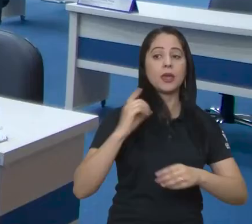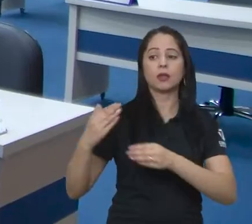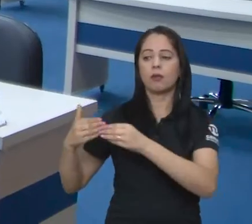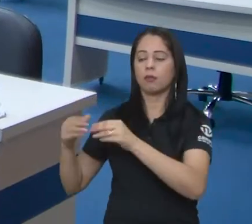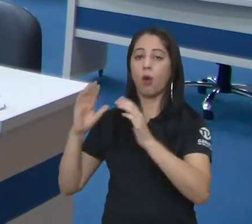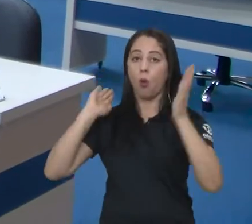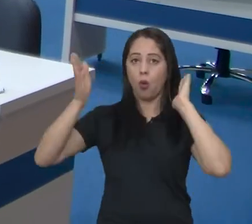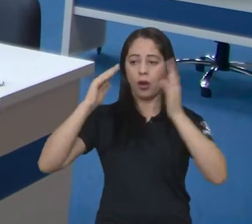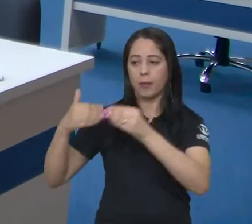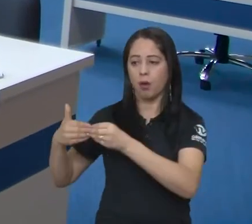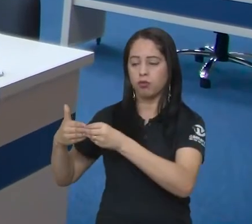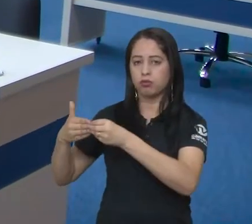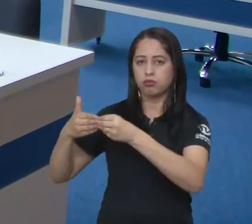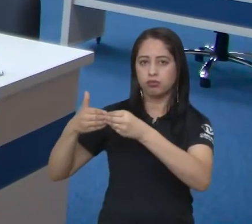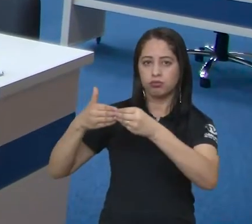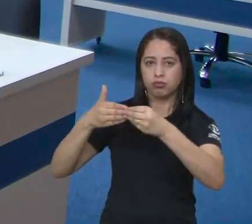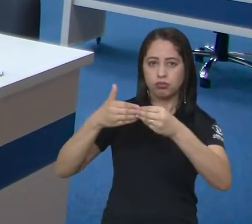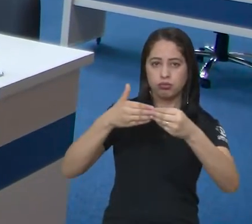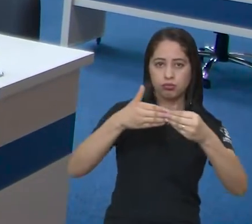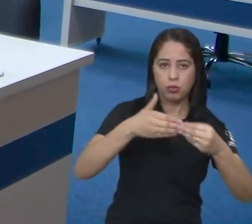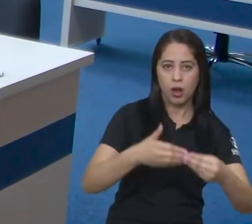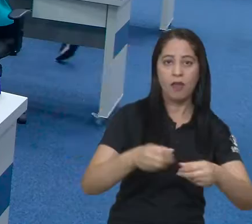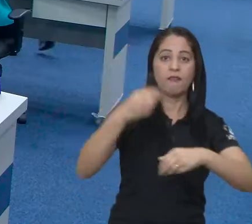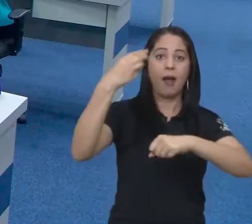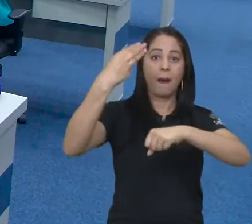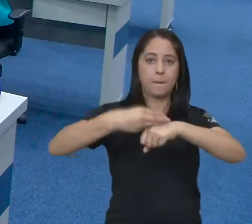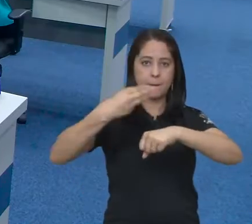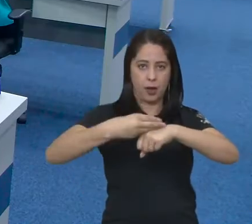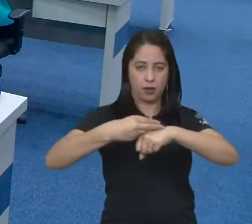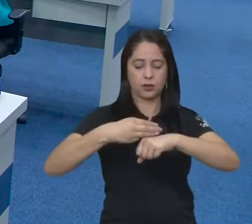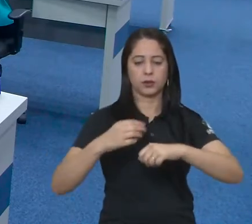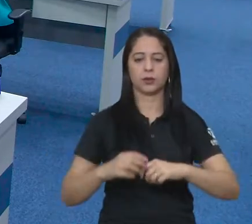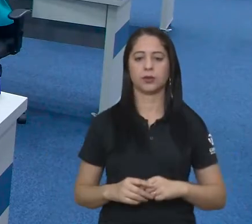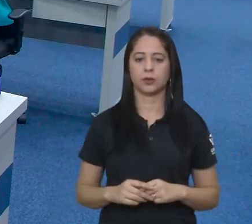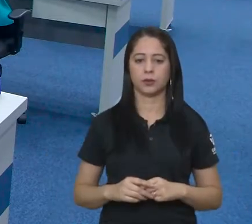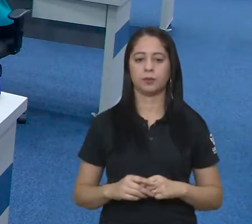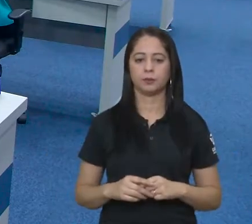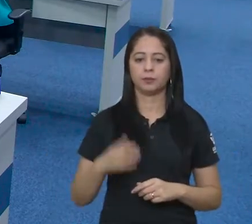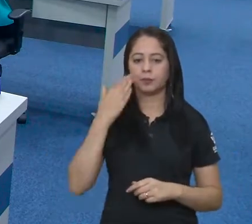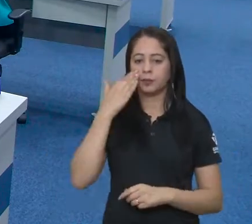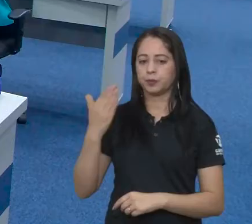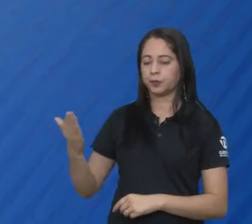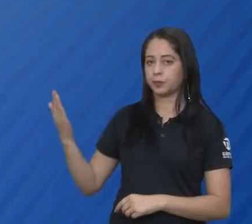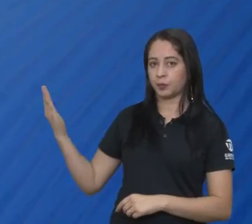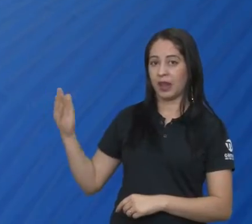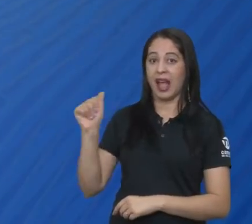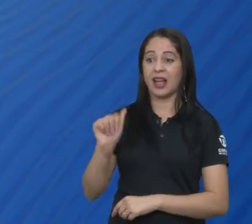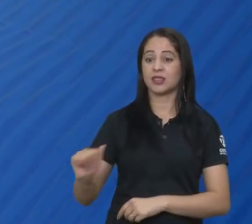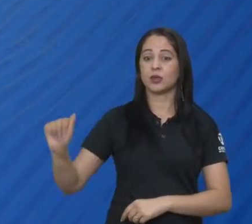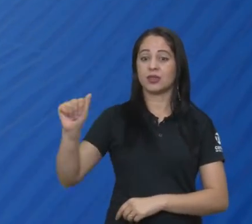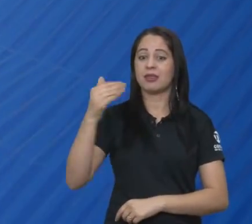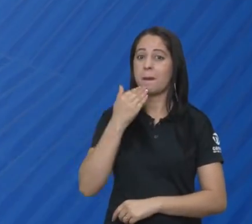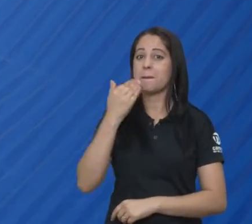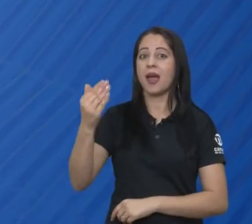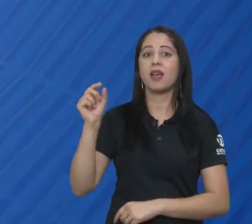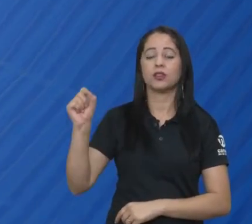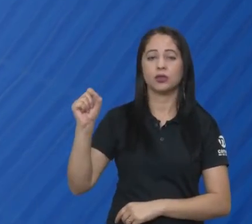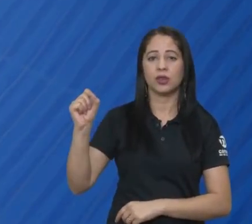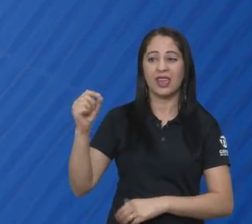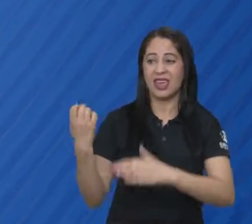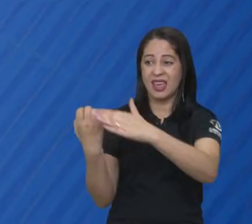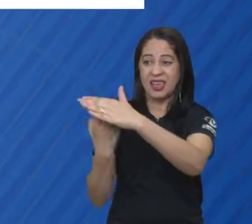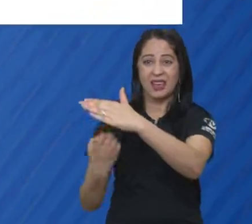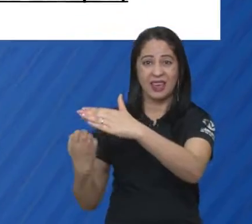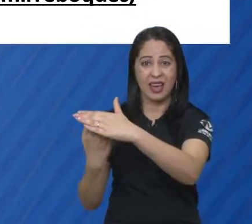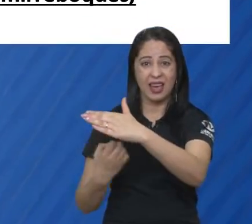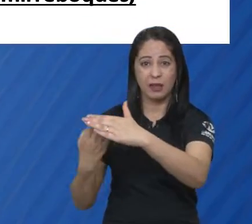terra localizadas em área de proteção ambiental no distrito de São Francisco Xavier. A organização alega que a